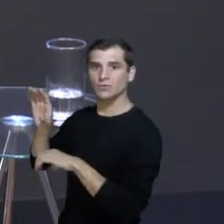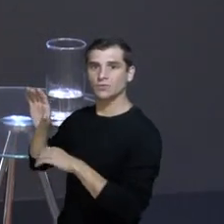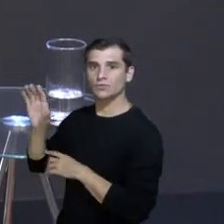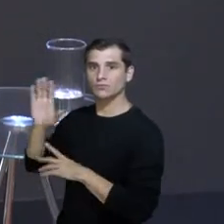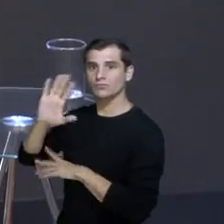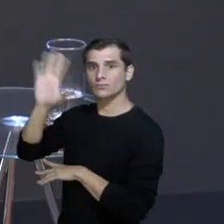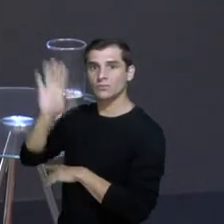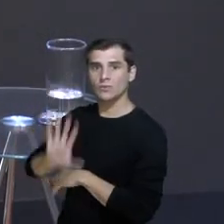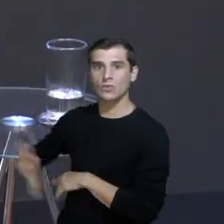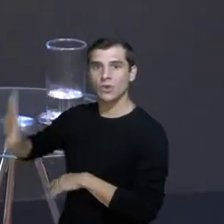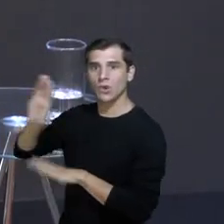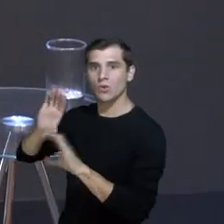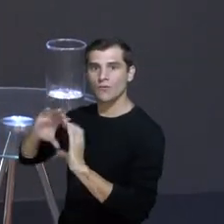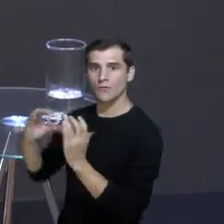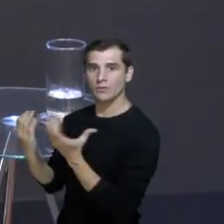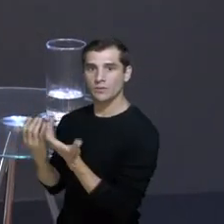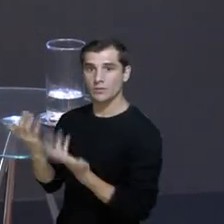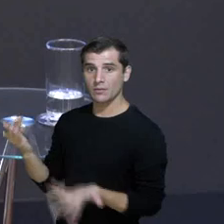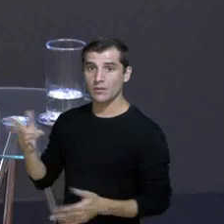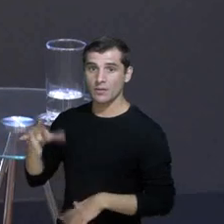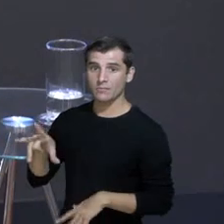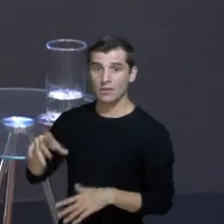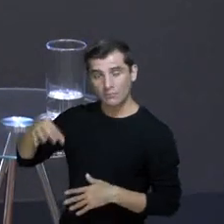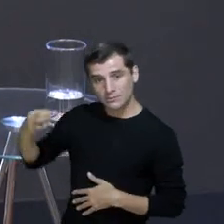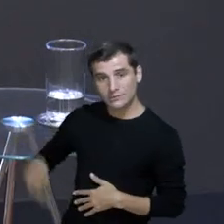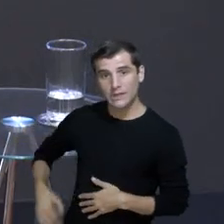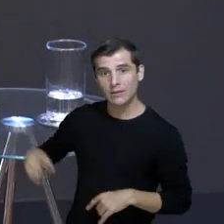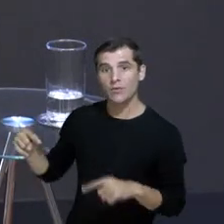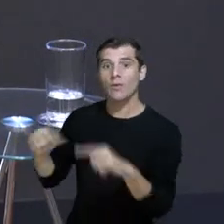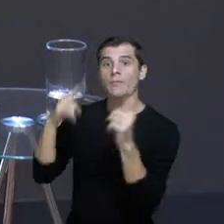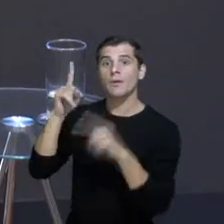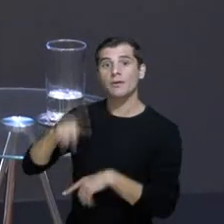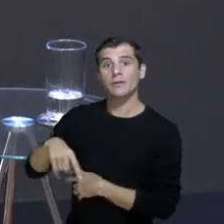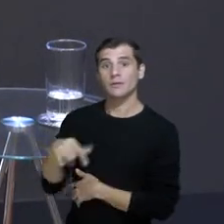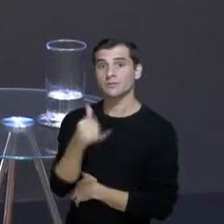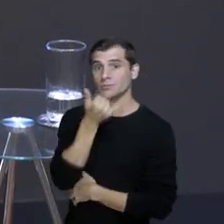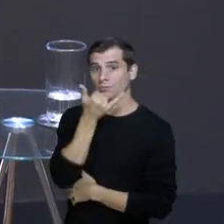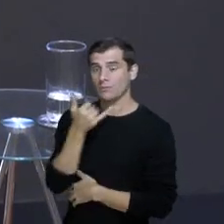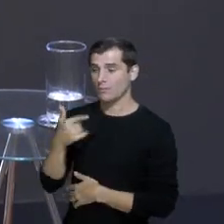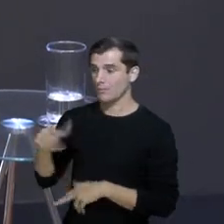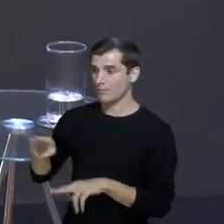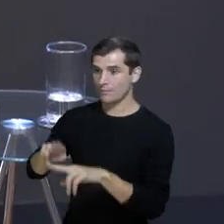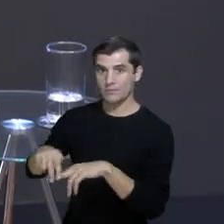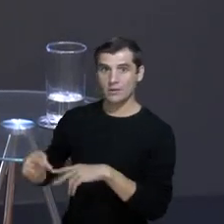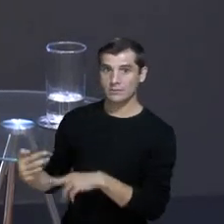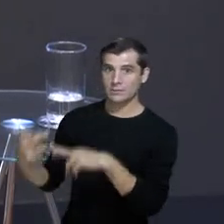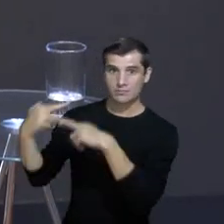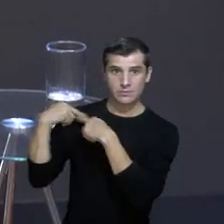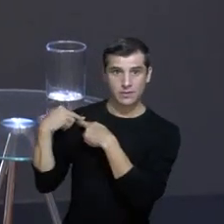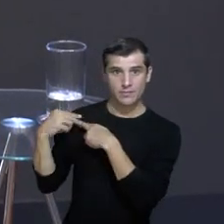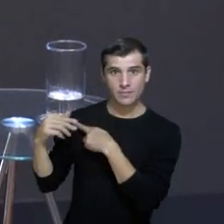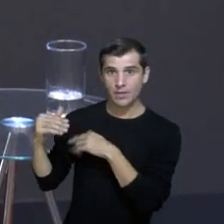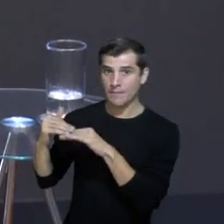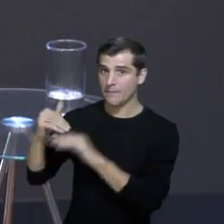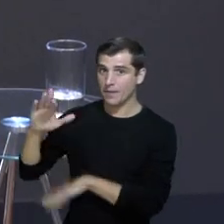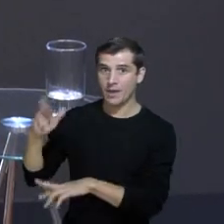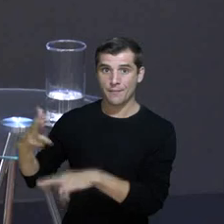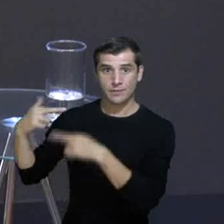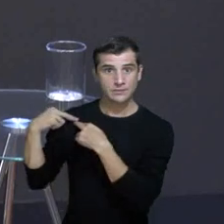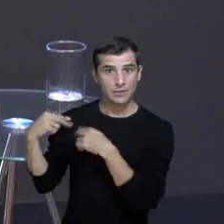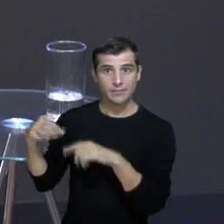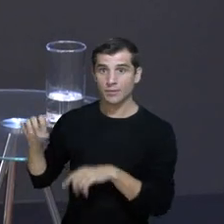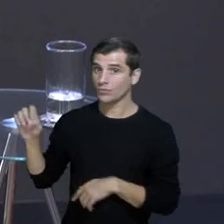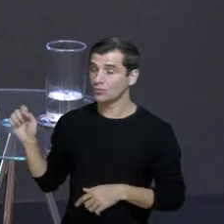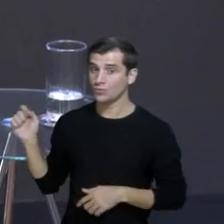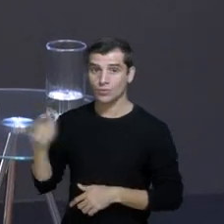que o mais adequado seria sinto muito né porque é muito mais responsa do que mérito a posição que a gente exerce